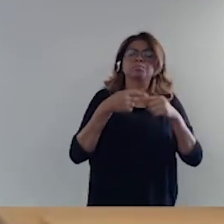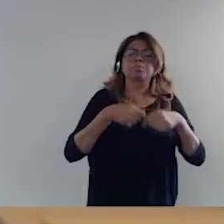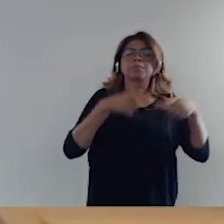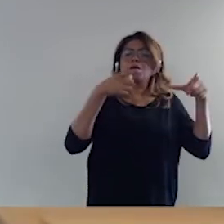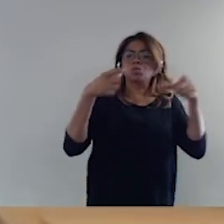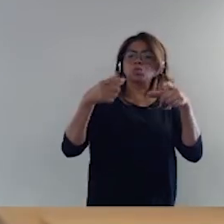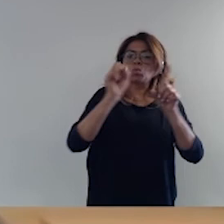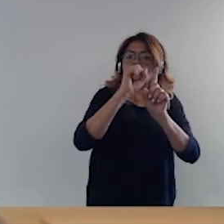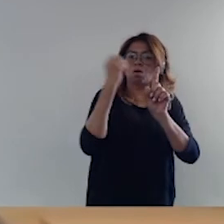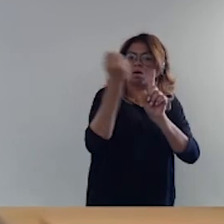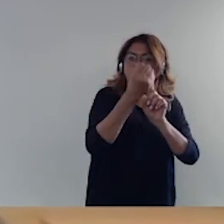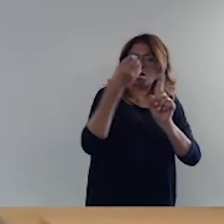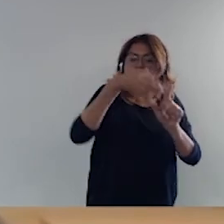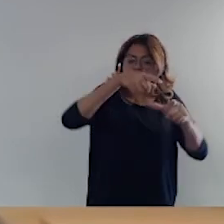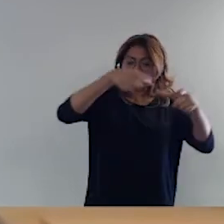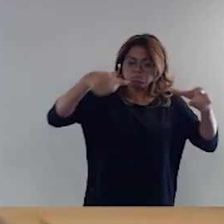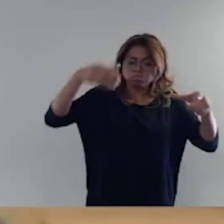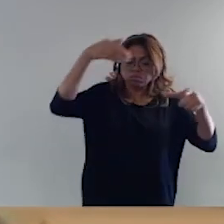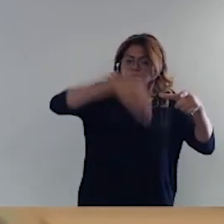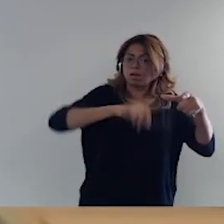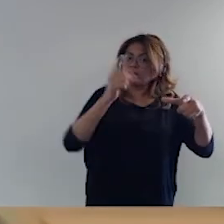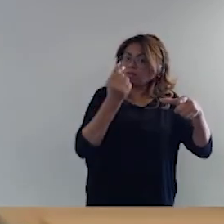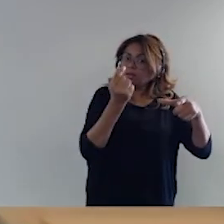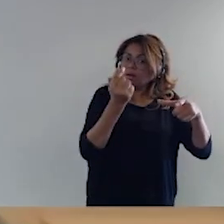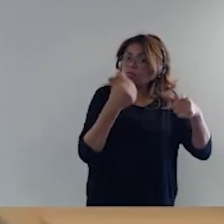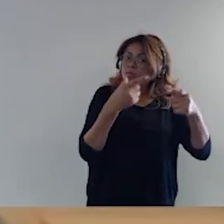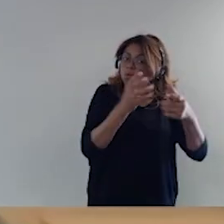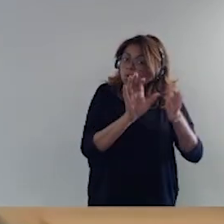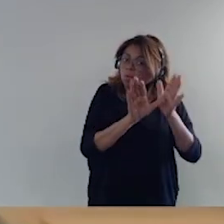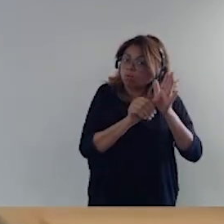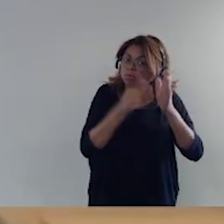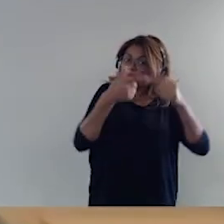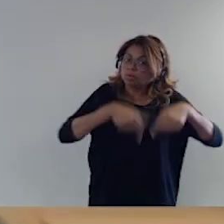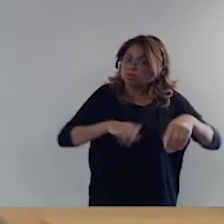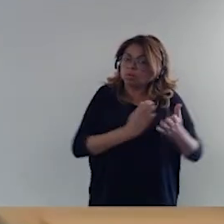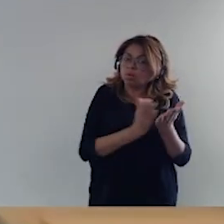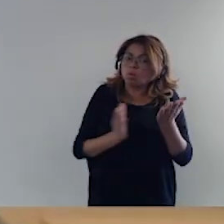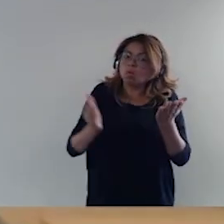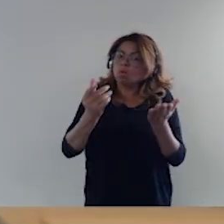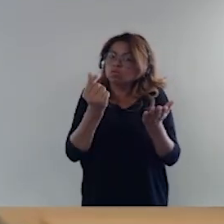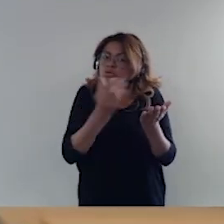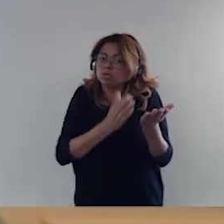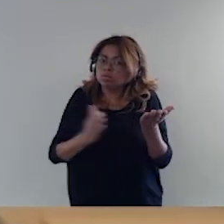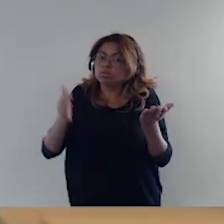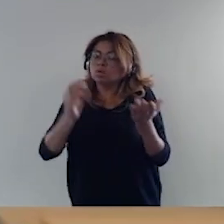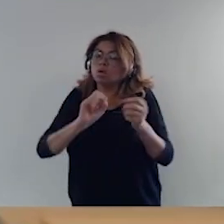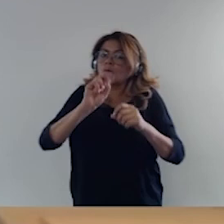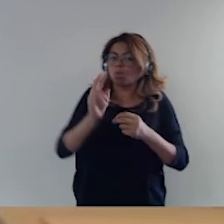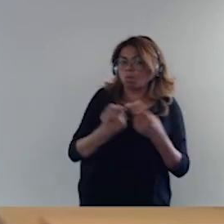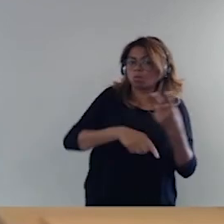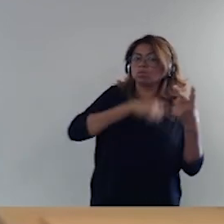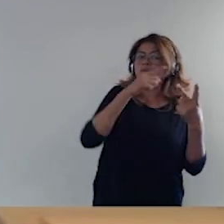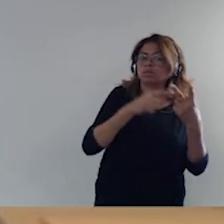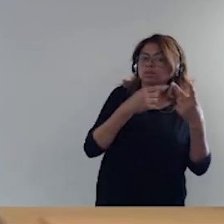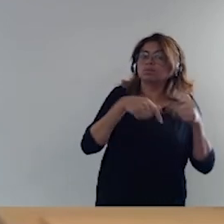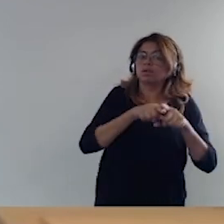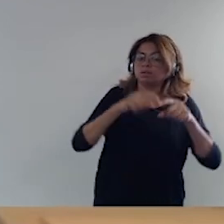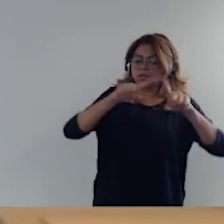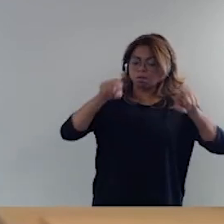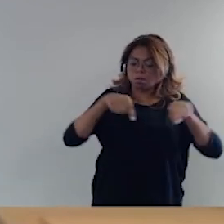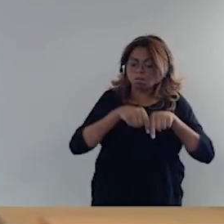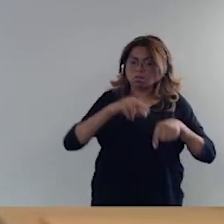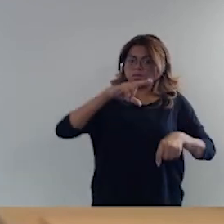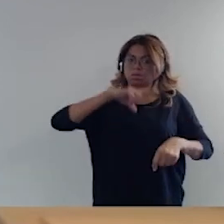espaço público, não desviar dinheiro. No espaço privado, não passar os outros para trás. São